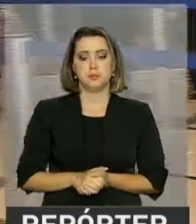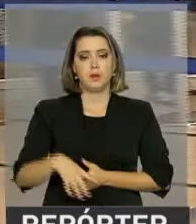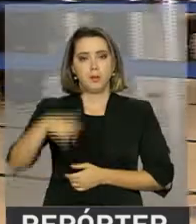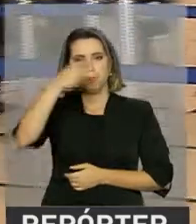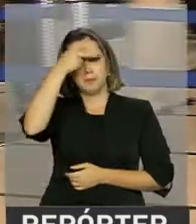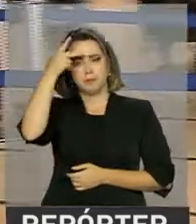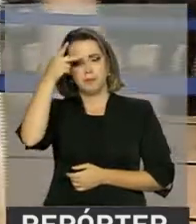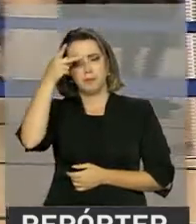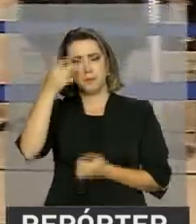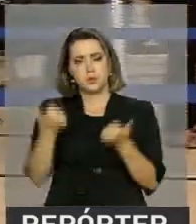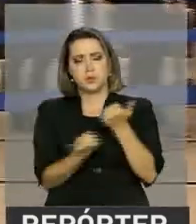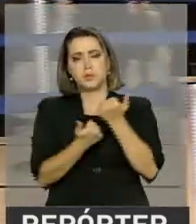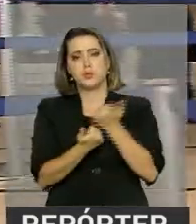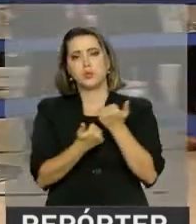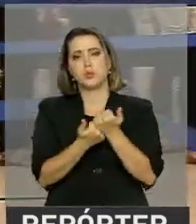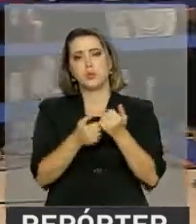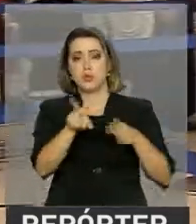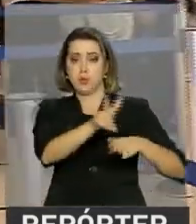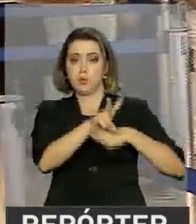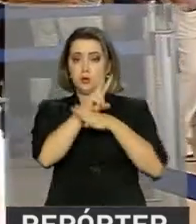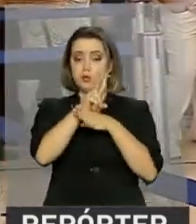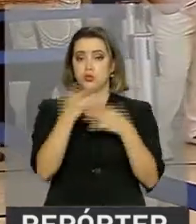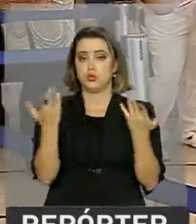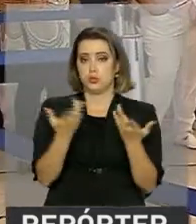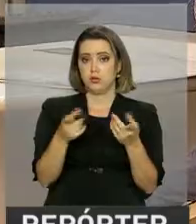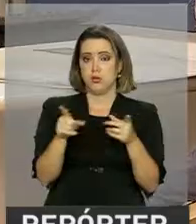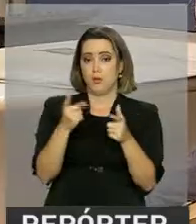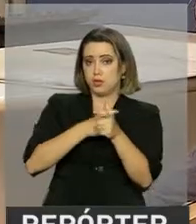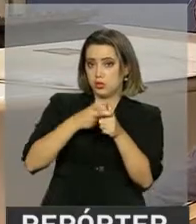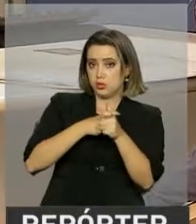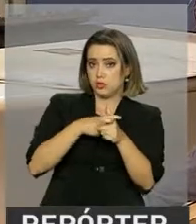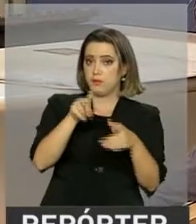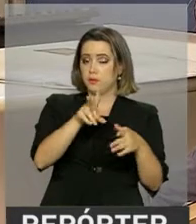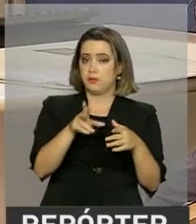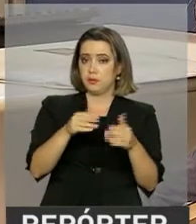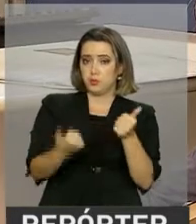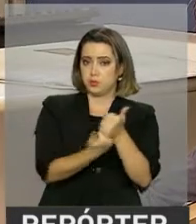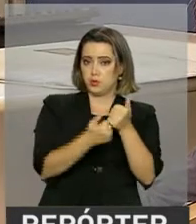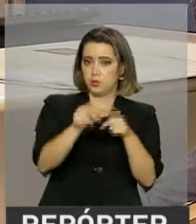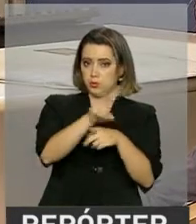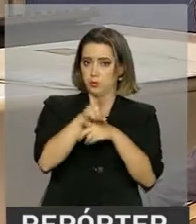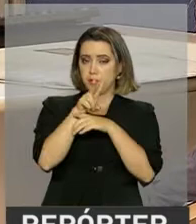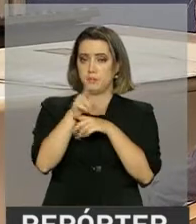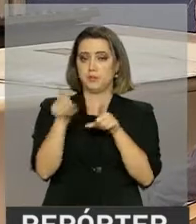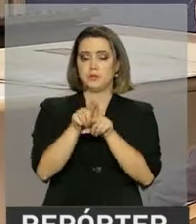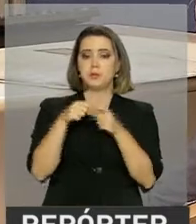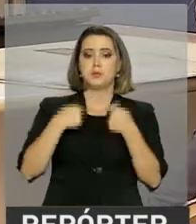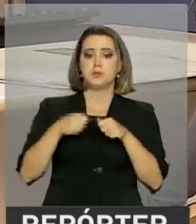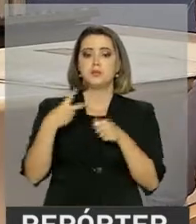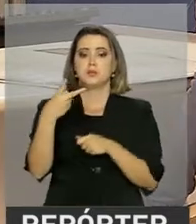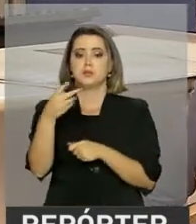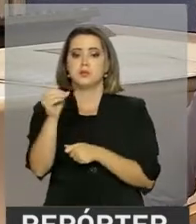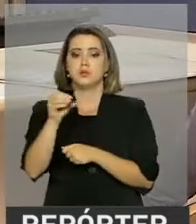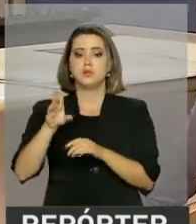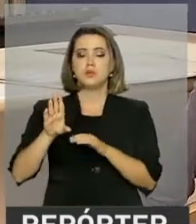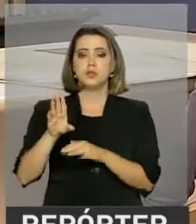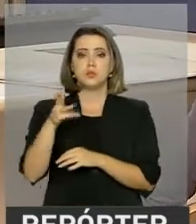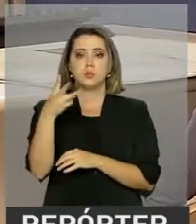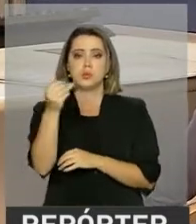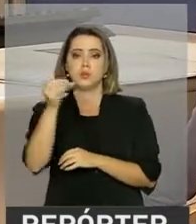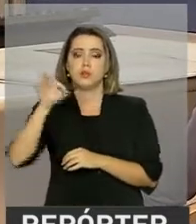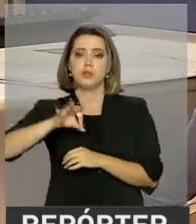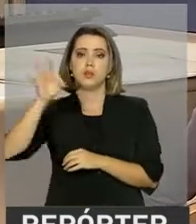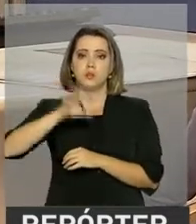substituir uma dívida pelo crédito consignado é preciso ter no mínimo entre 20 e 30% do